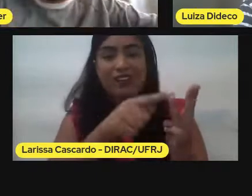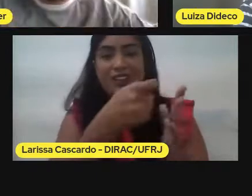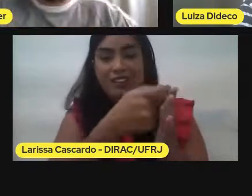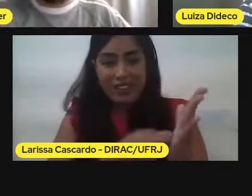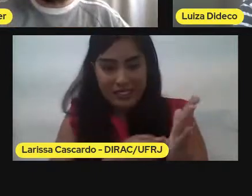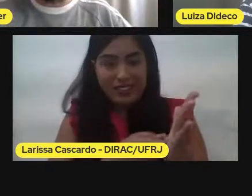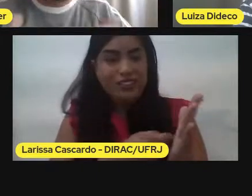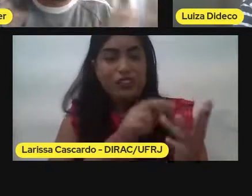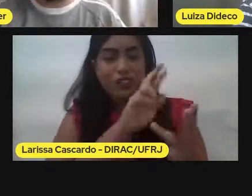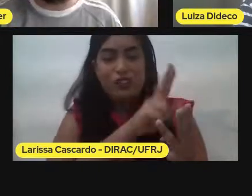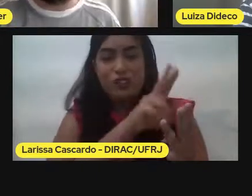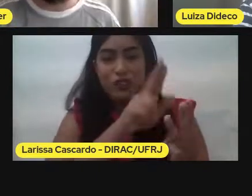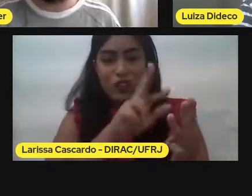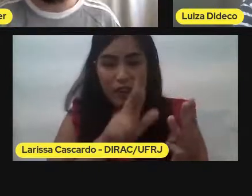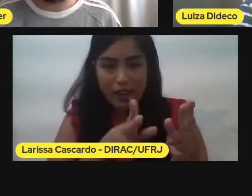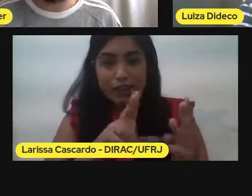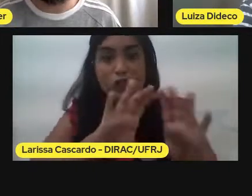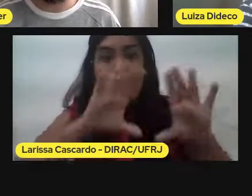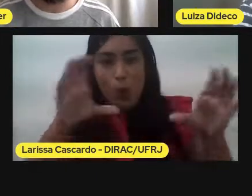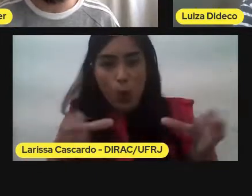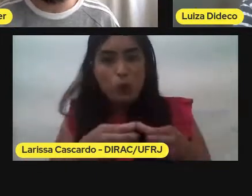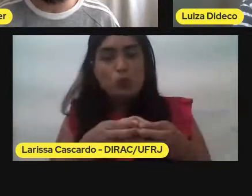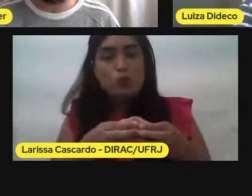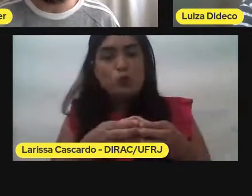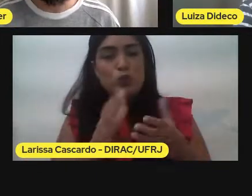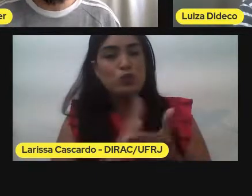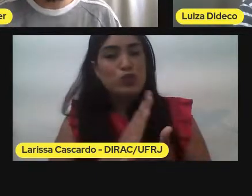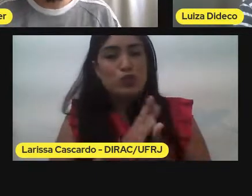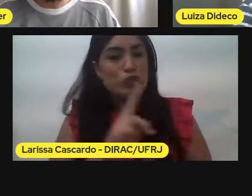um projeto de livro que nunca existiu.